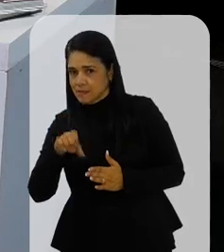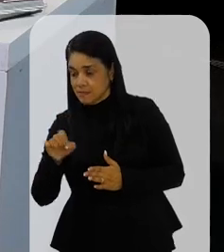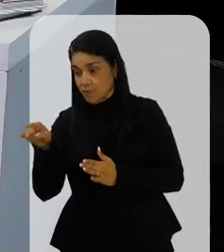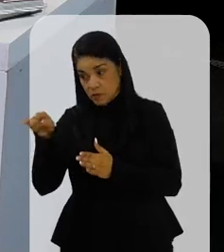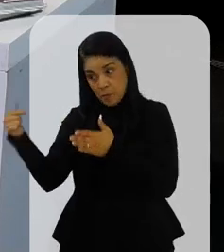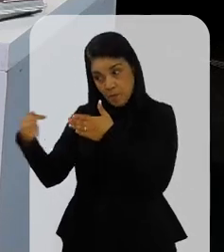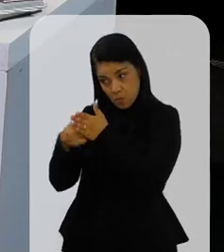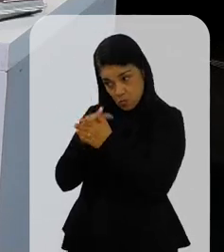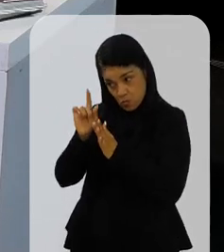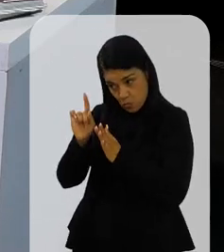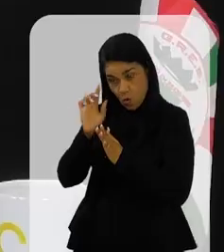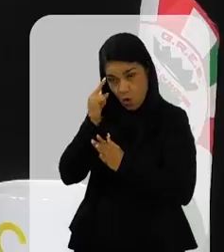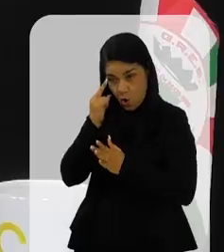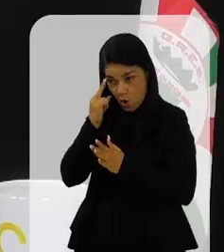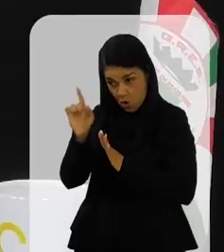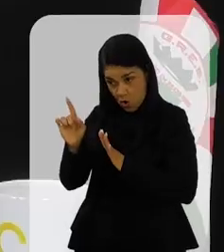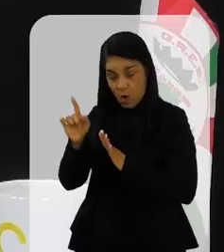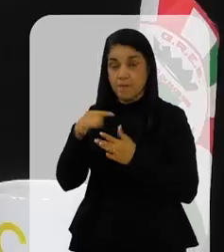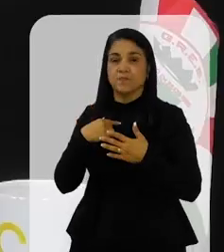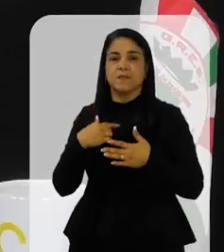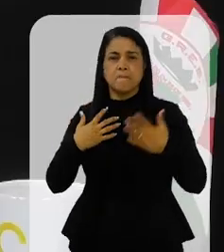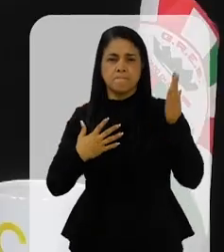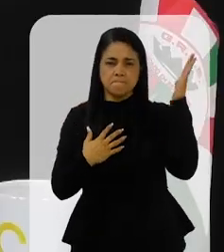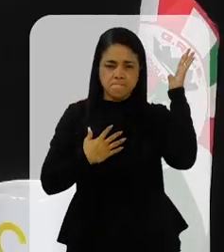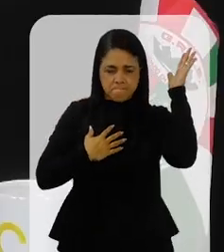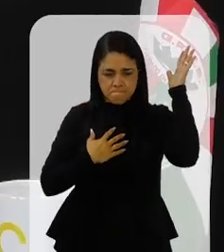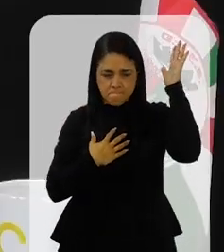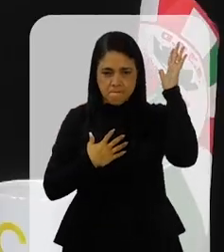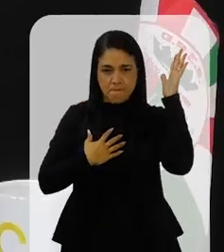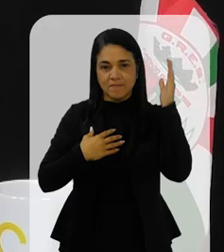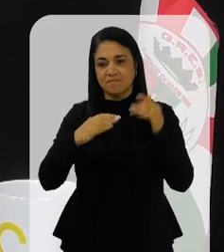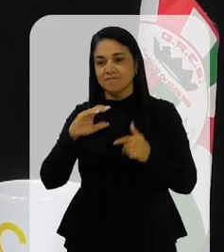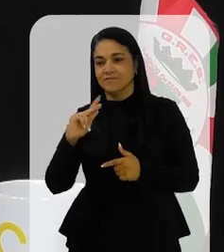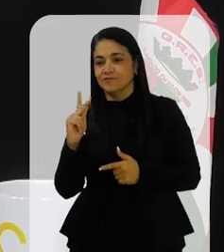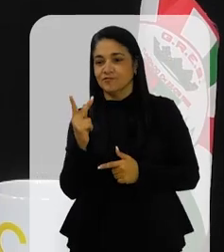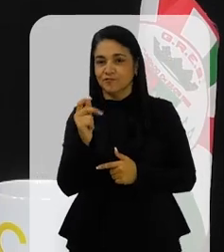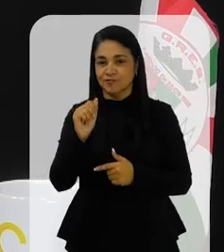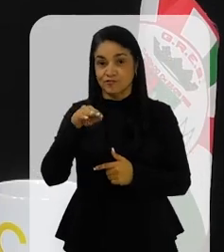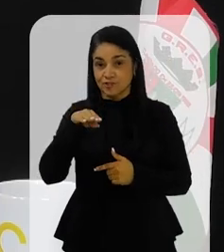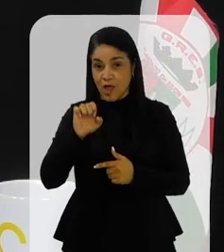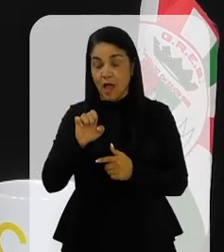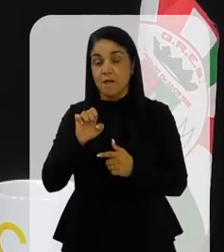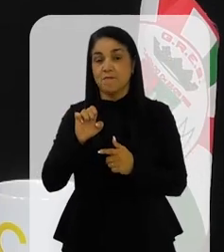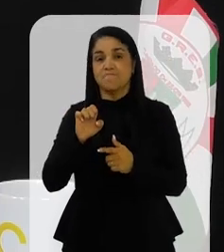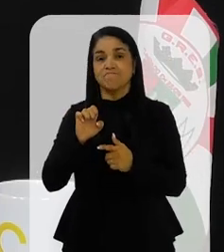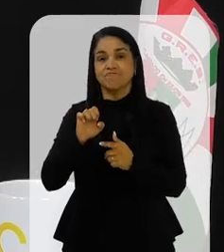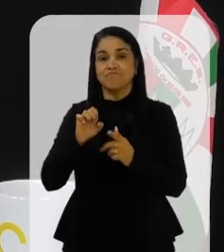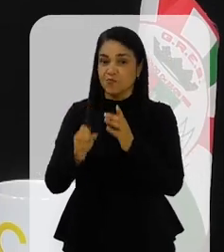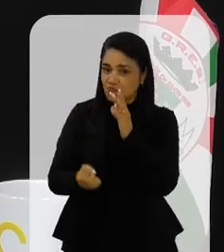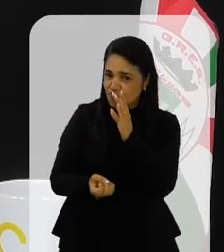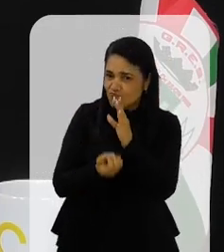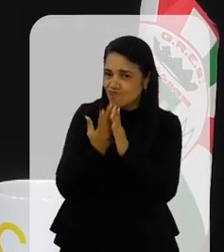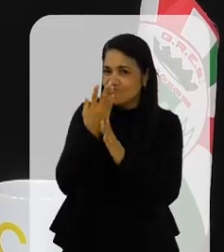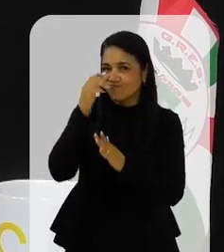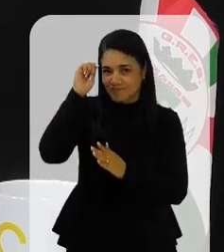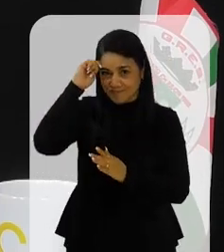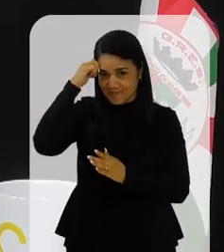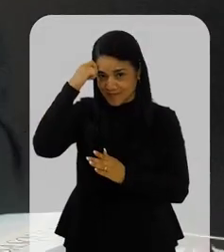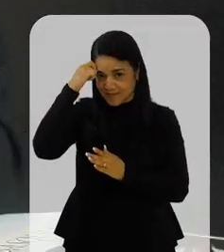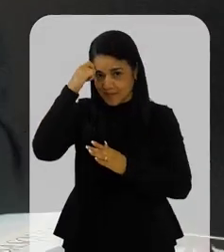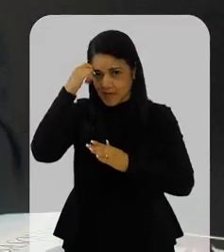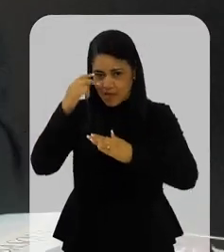perguntou. Aí, era baile de charme, de origem negra também. O Baixo disco, do